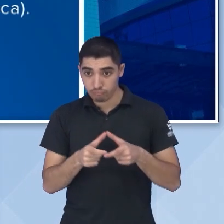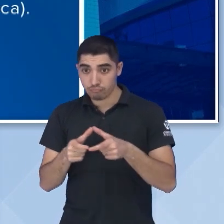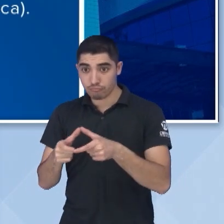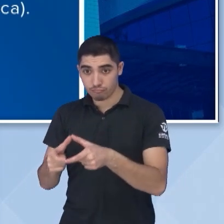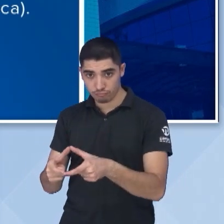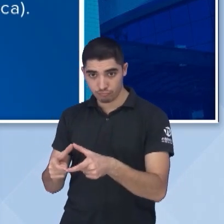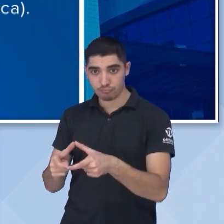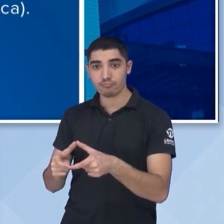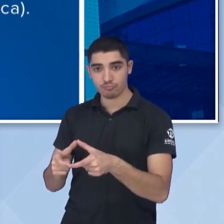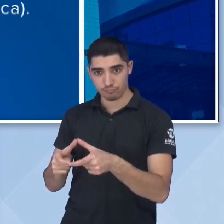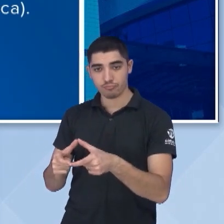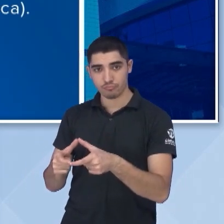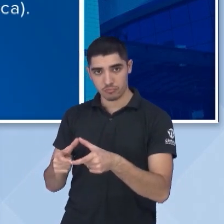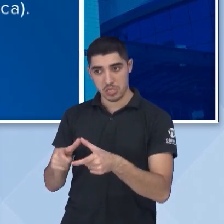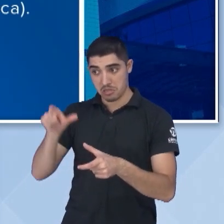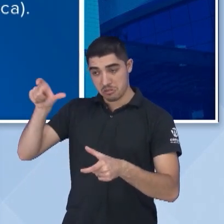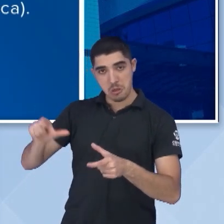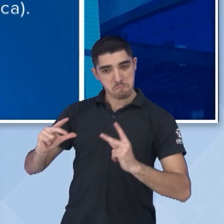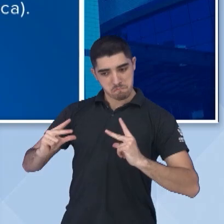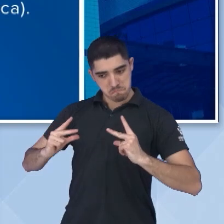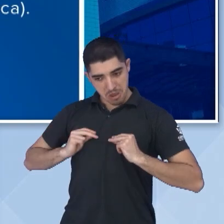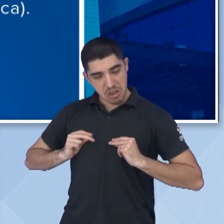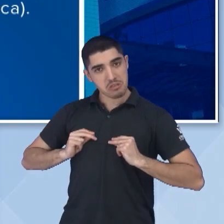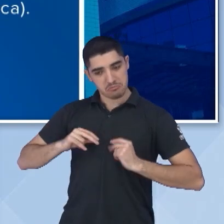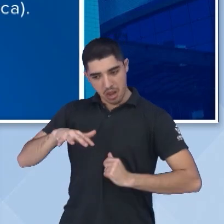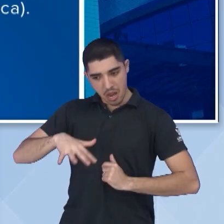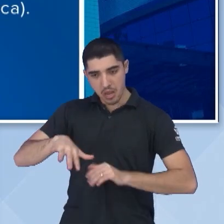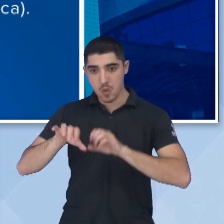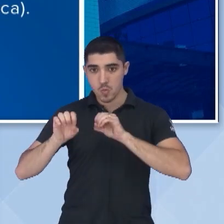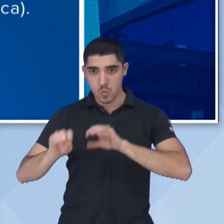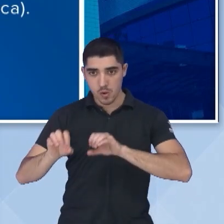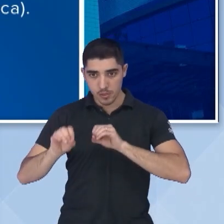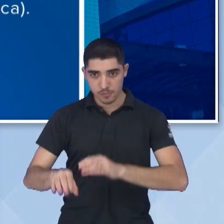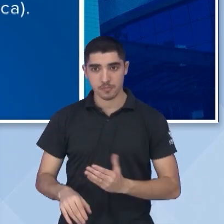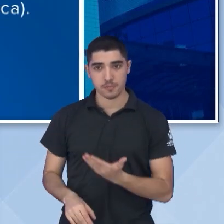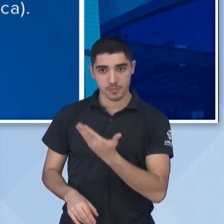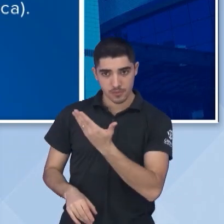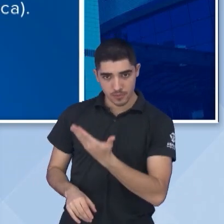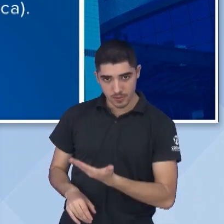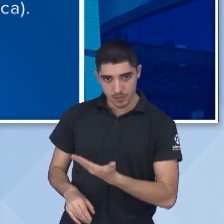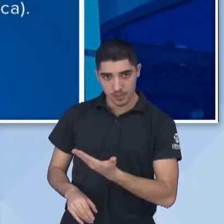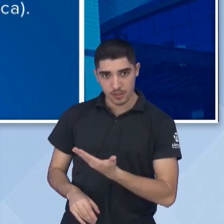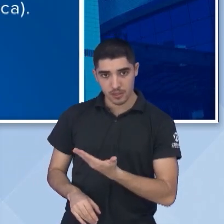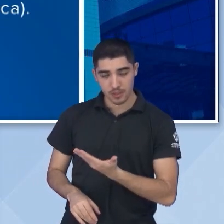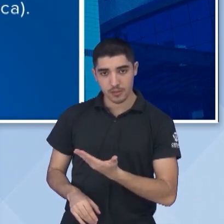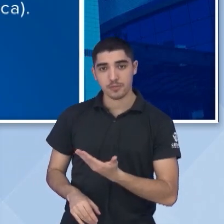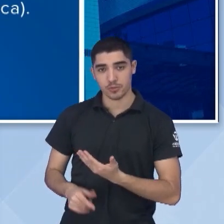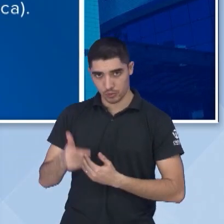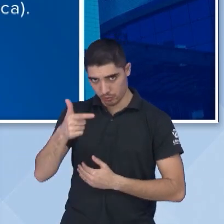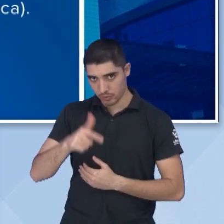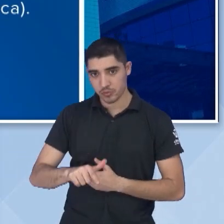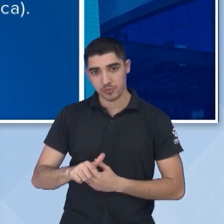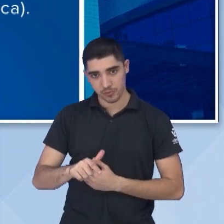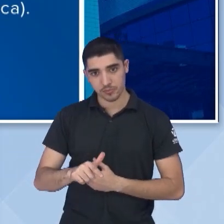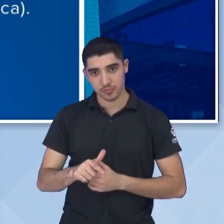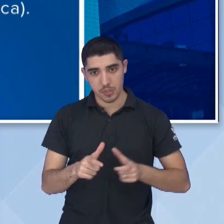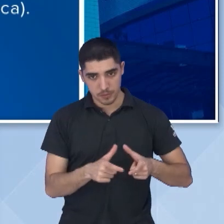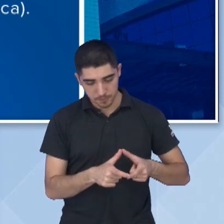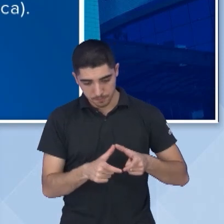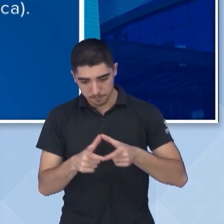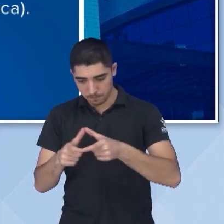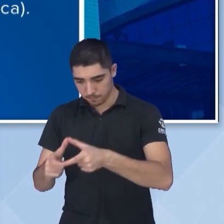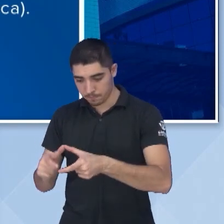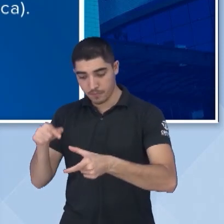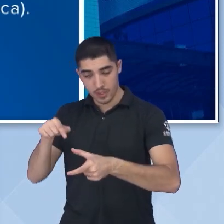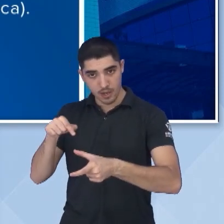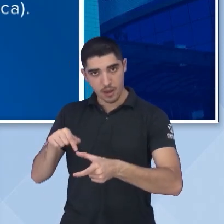Concede a medalha Mérito Educacional ao professor... Repetindo, concede a medalha Mérito